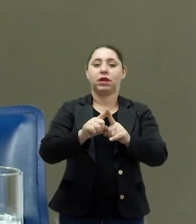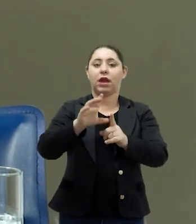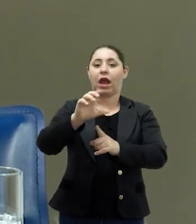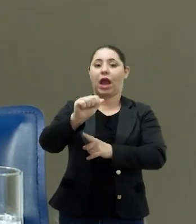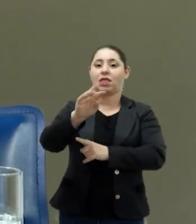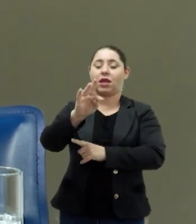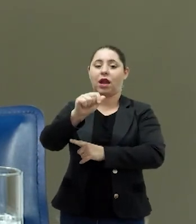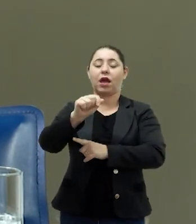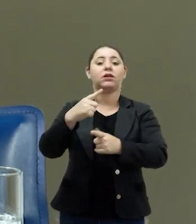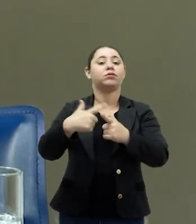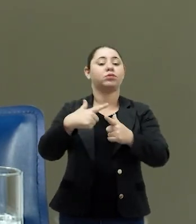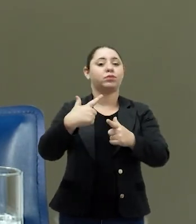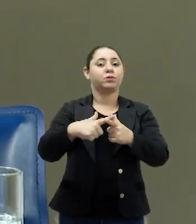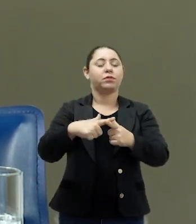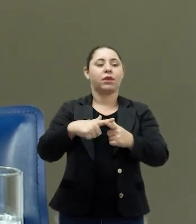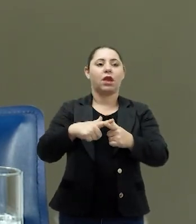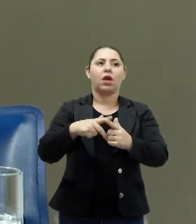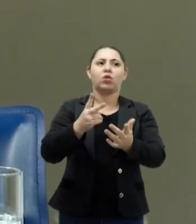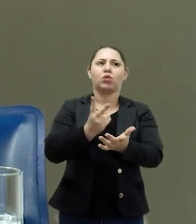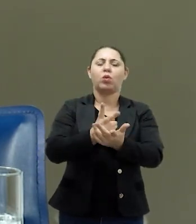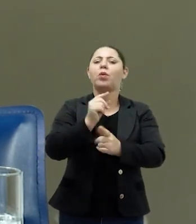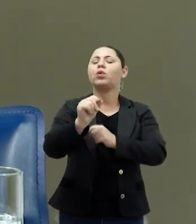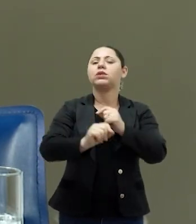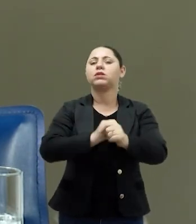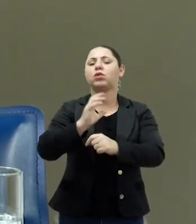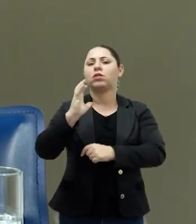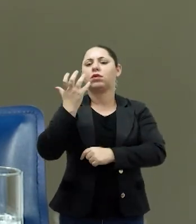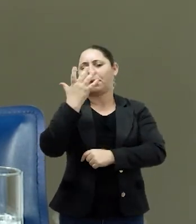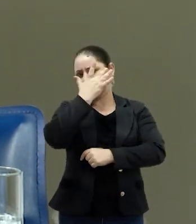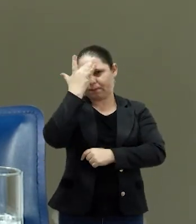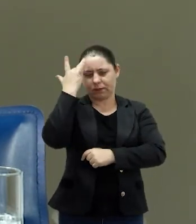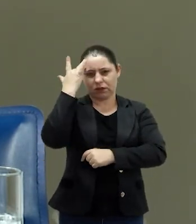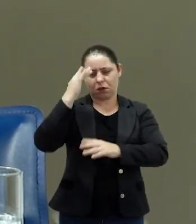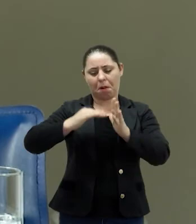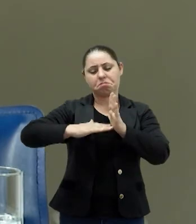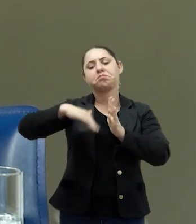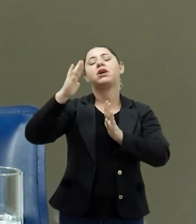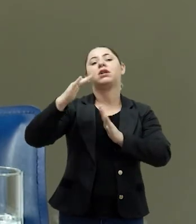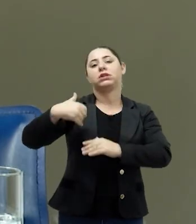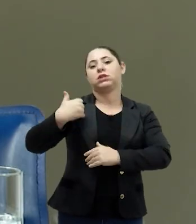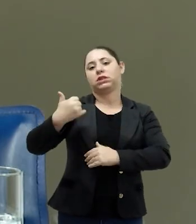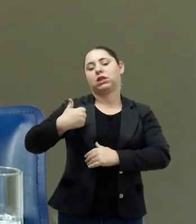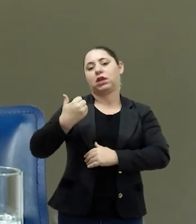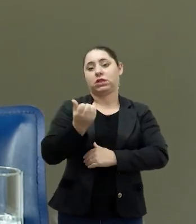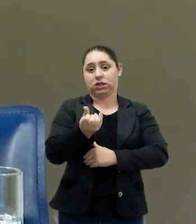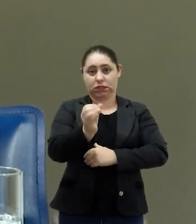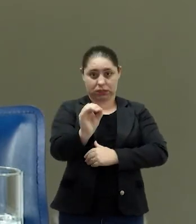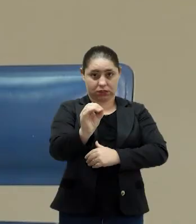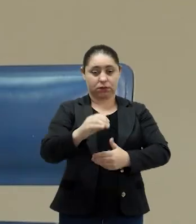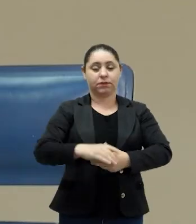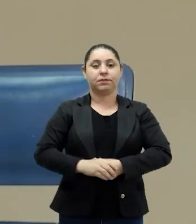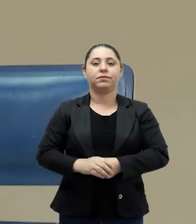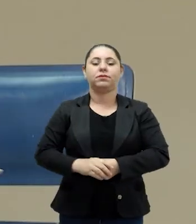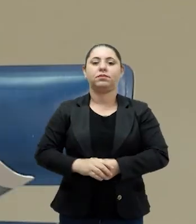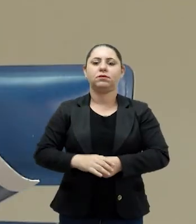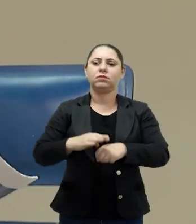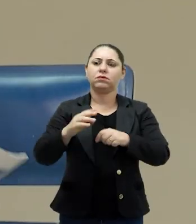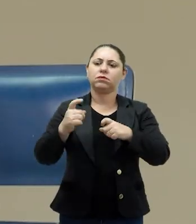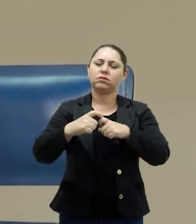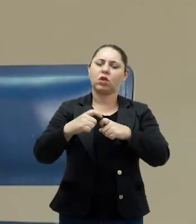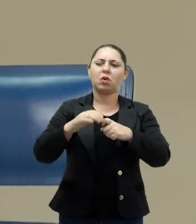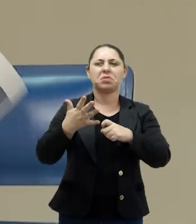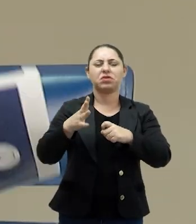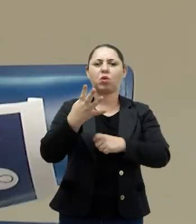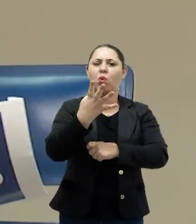ela é muito mais prevalente, ou seja, mais frequente em pessoas acima dos 60 anos. Doutor, geralmente